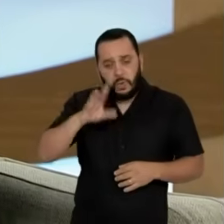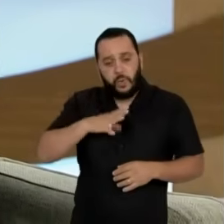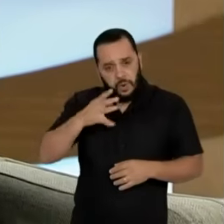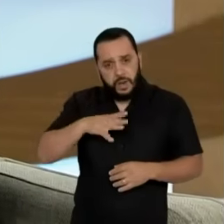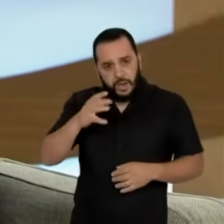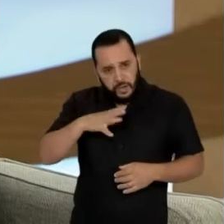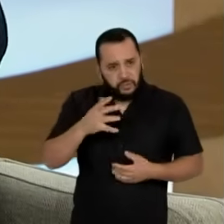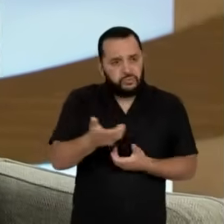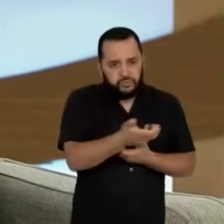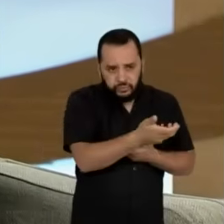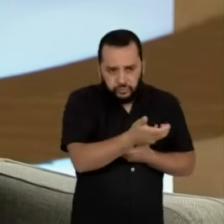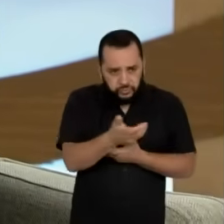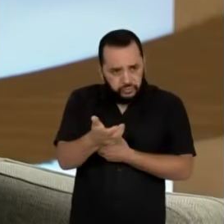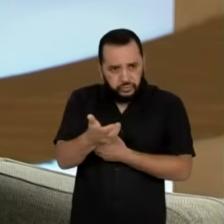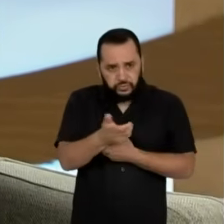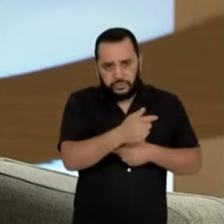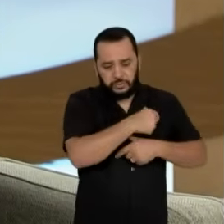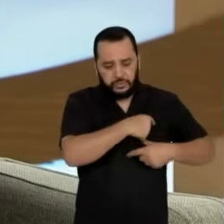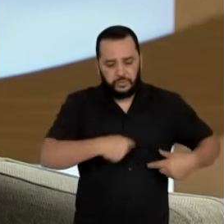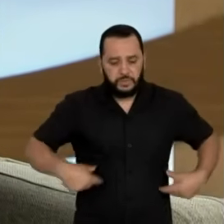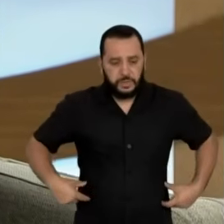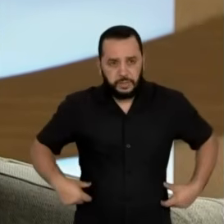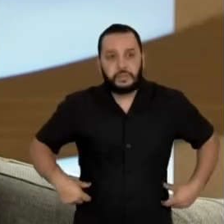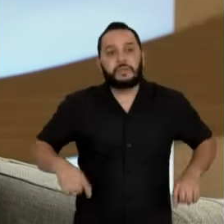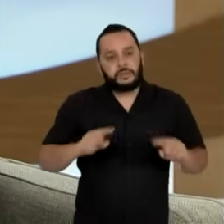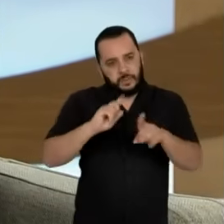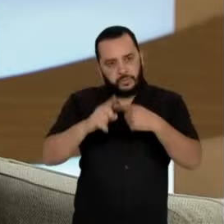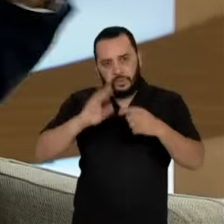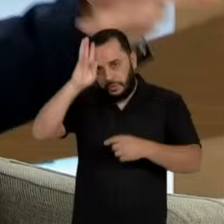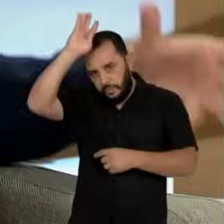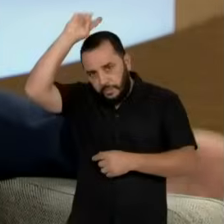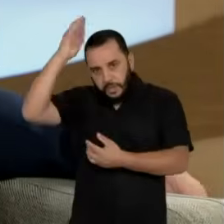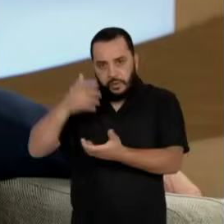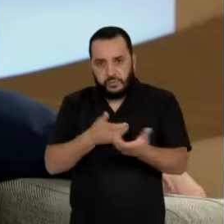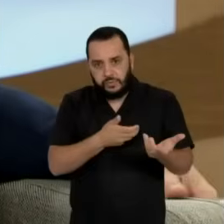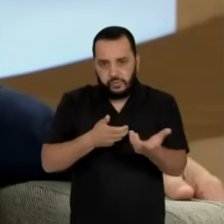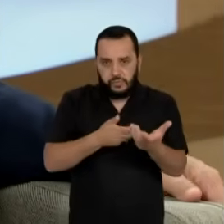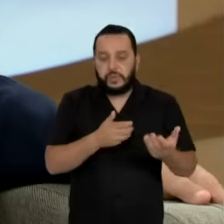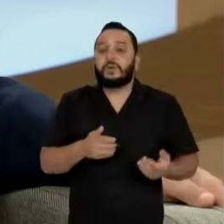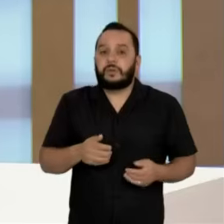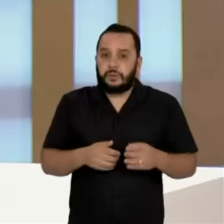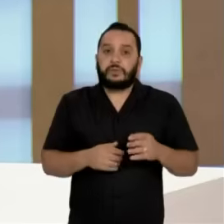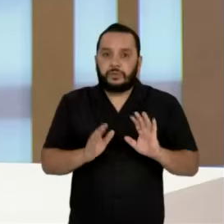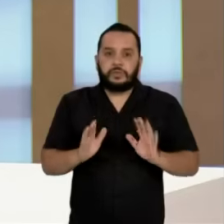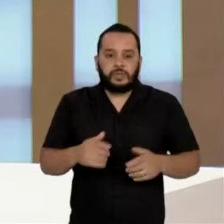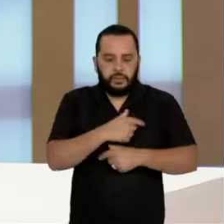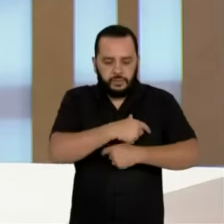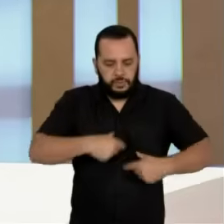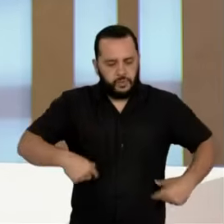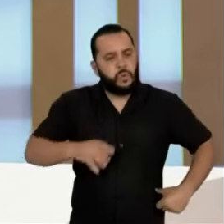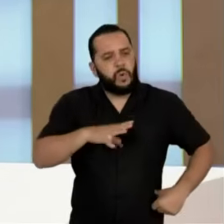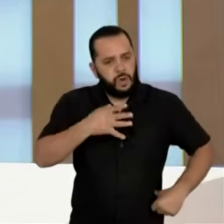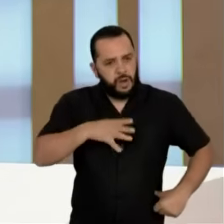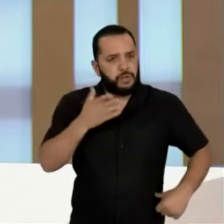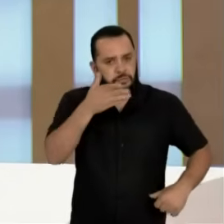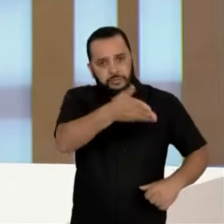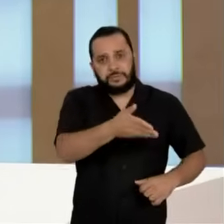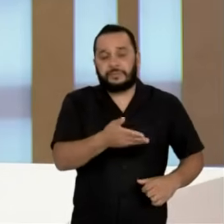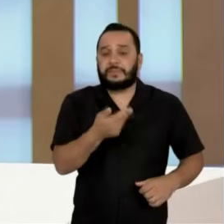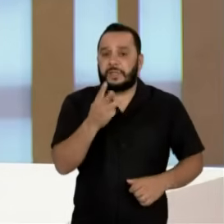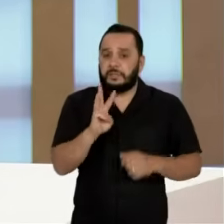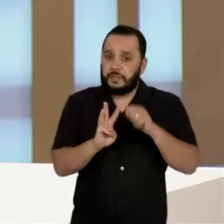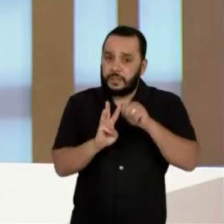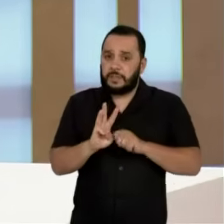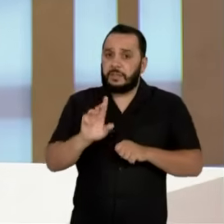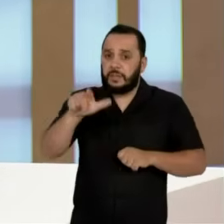os bombeiros foram, aí teve uma grande mobilização, né? E eles foram lá com a cara e com a coragem, né? Pois é, então, 3 meses depois, a gente viveu essa